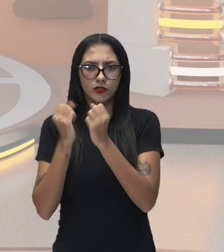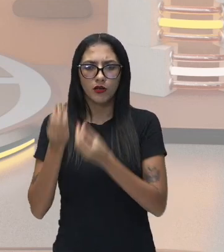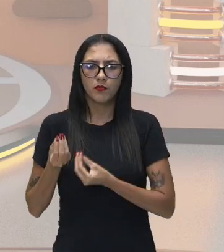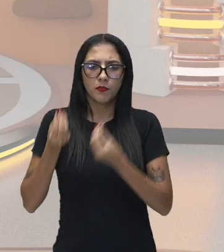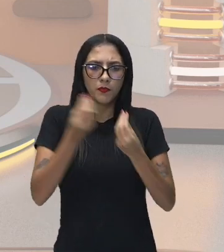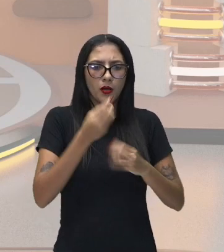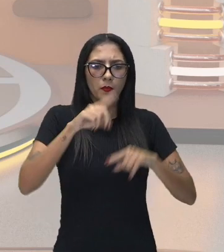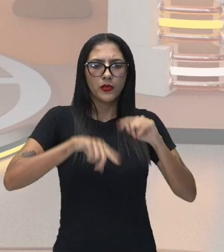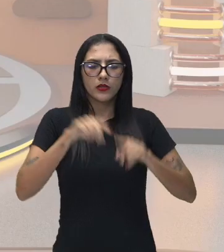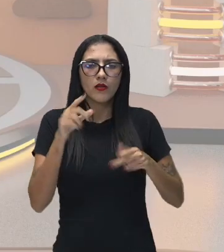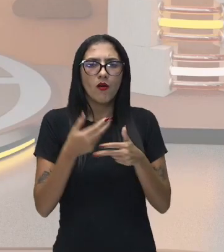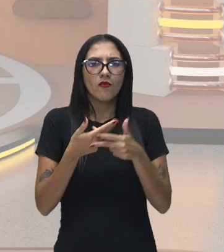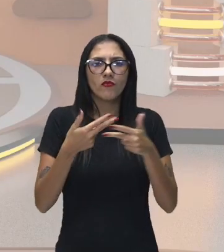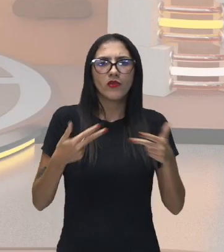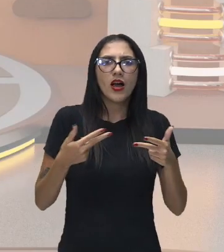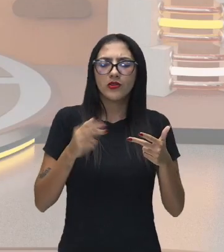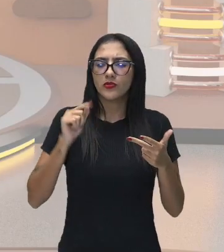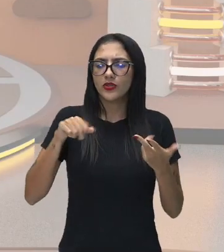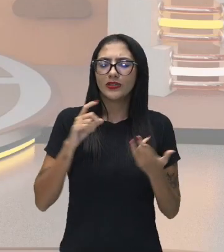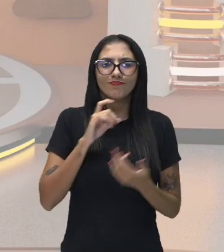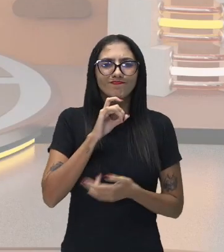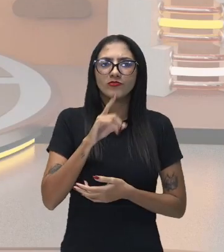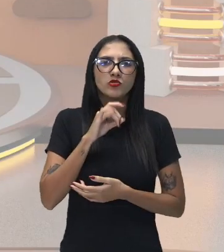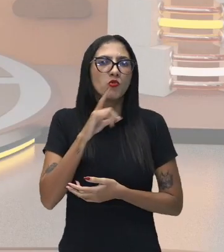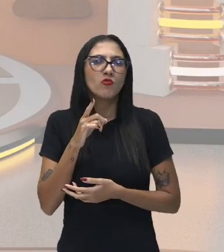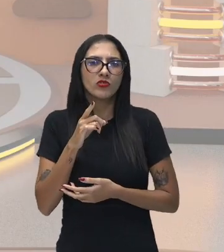ali para serem vendidos, eles ao mesmo tempo não